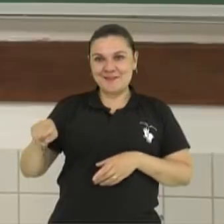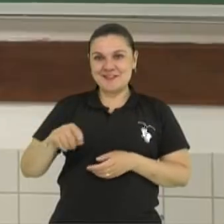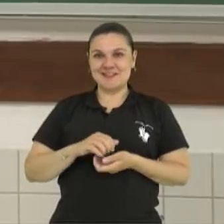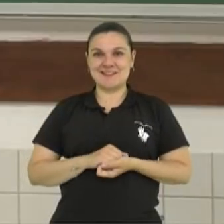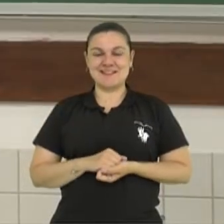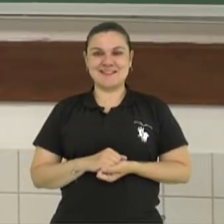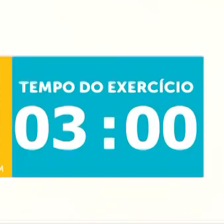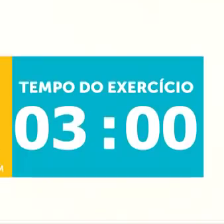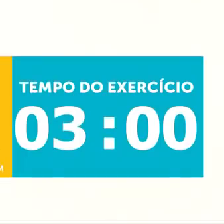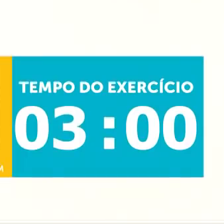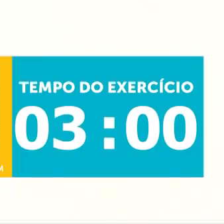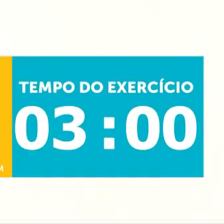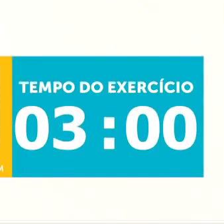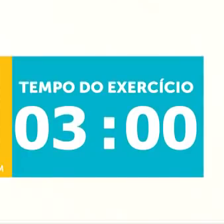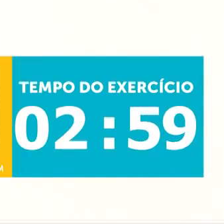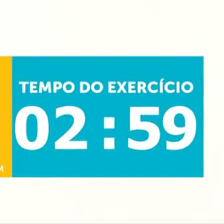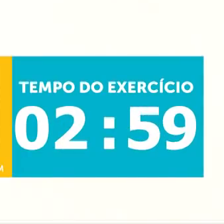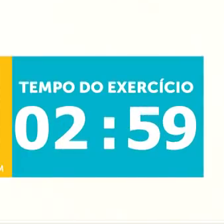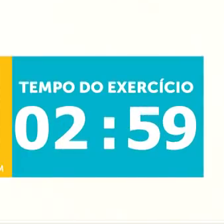é com vocês.